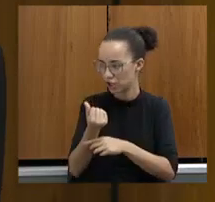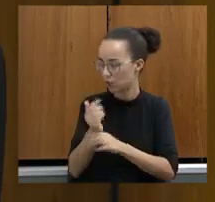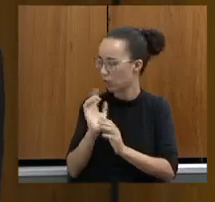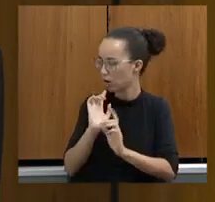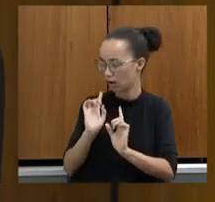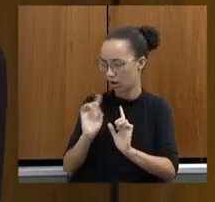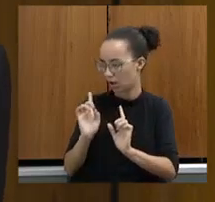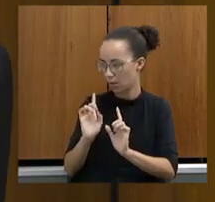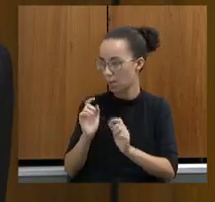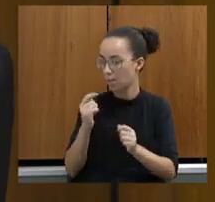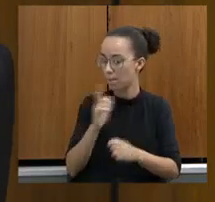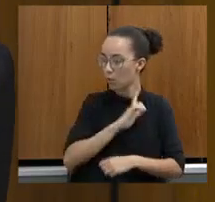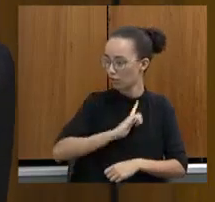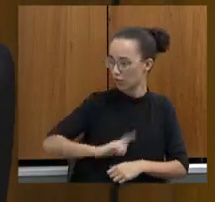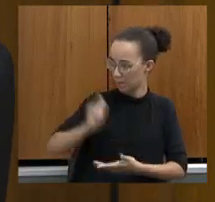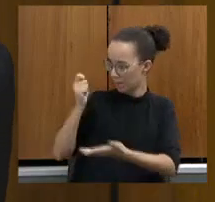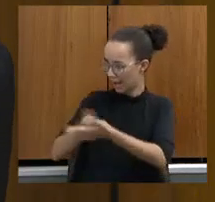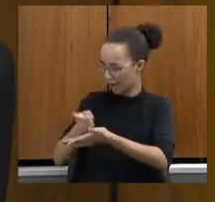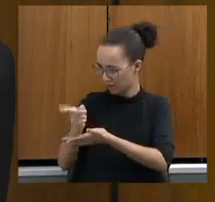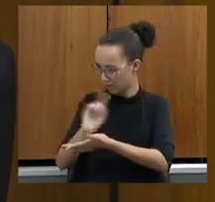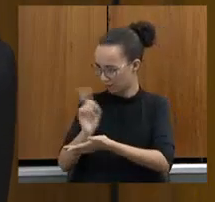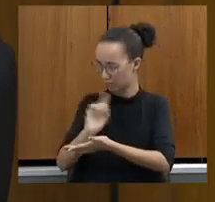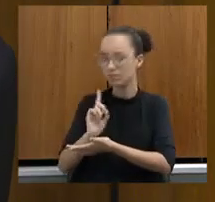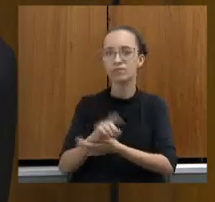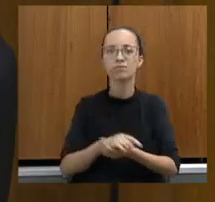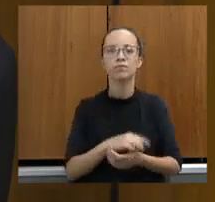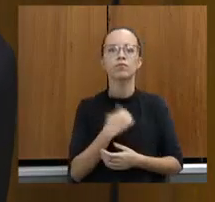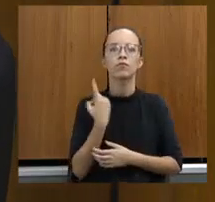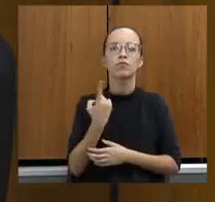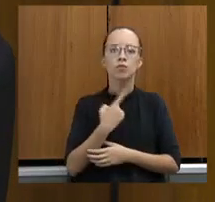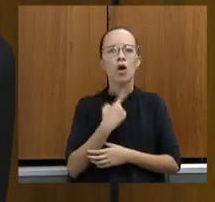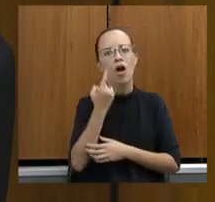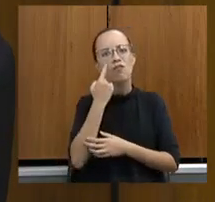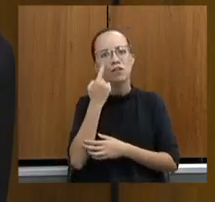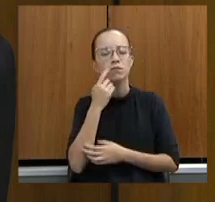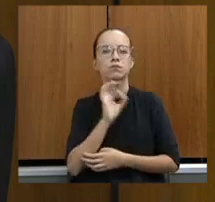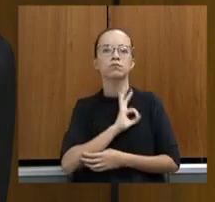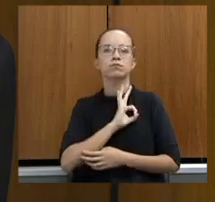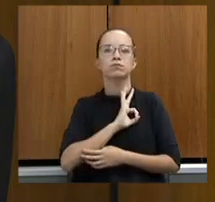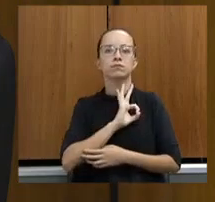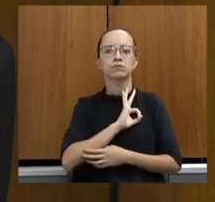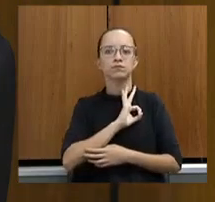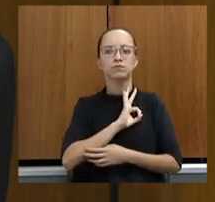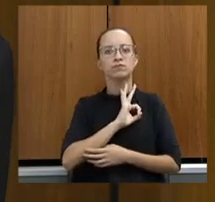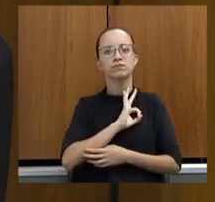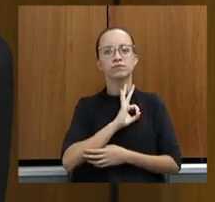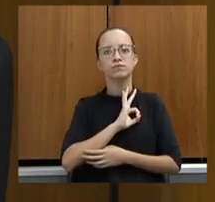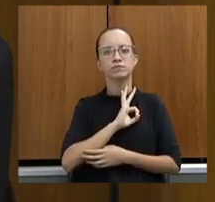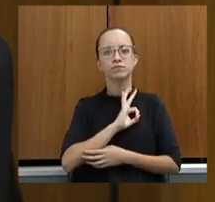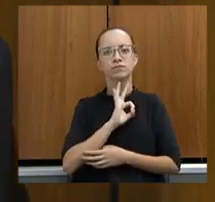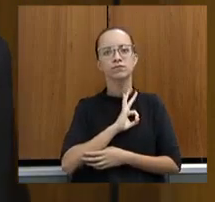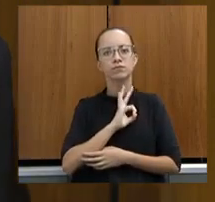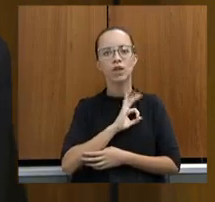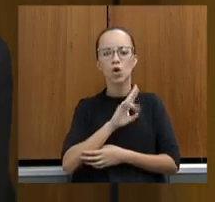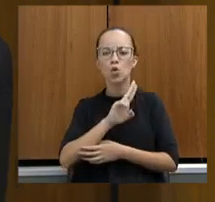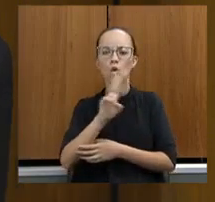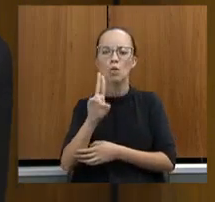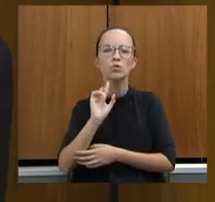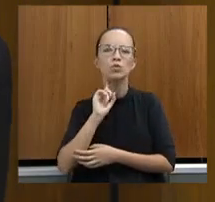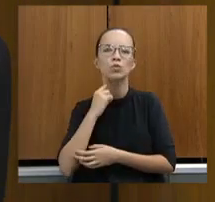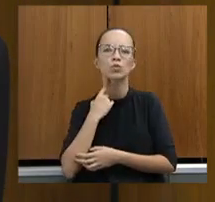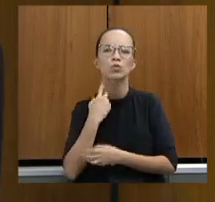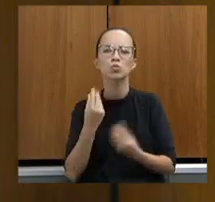consignado que o governo não vai pagar nós vimos aí policiais policiais com nome no